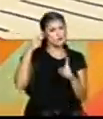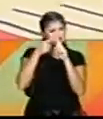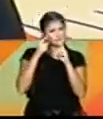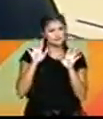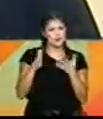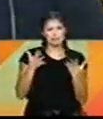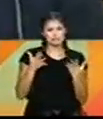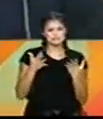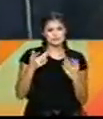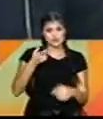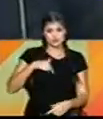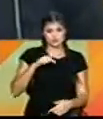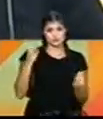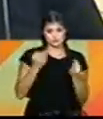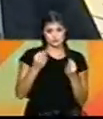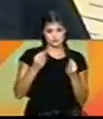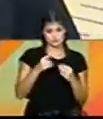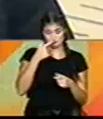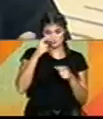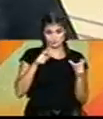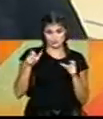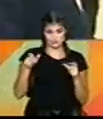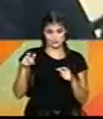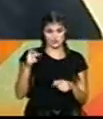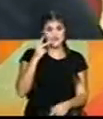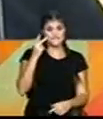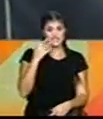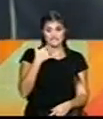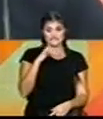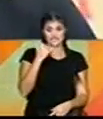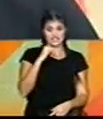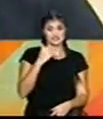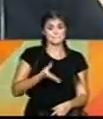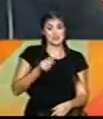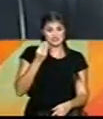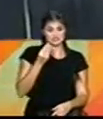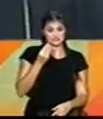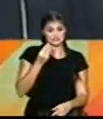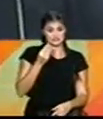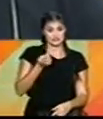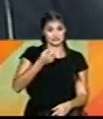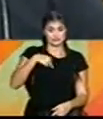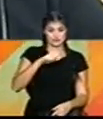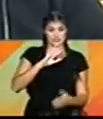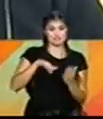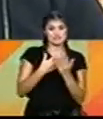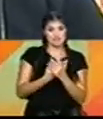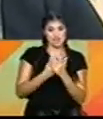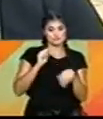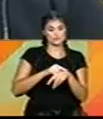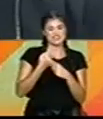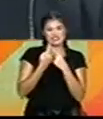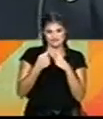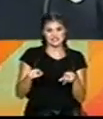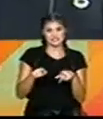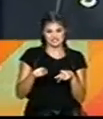com isto? Nós queremos efetivamente que estas pessoas tenham uma vida mais feliz. O nosso intento é proporcionar momentos diferentes,